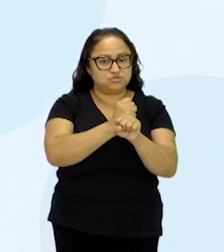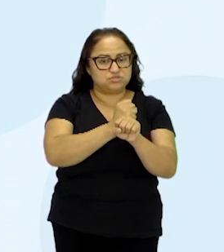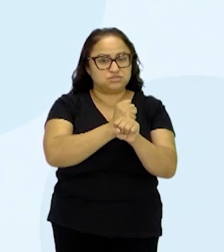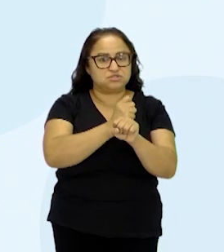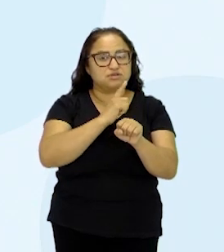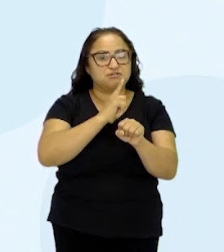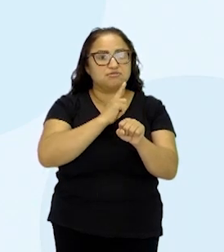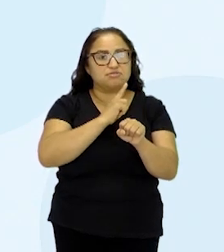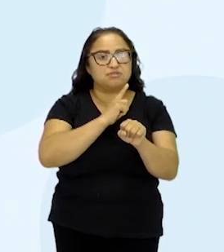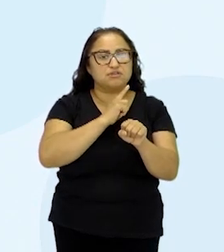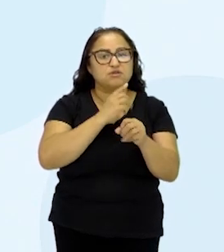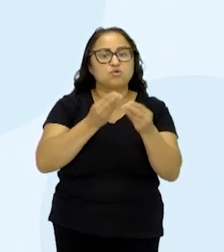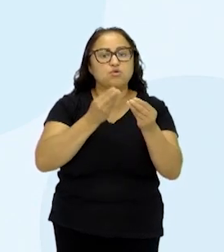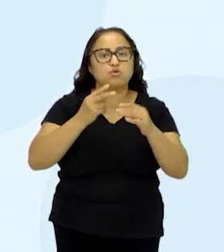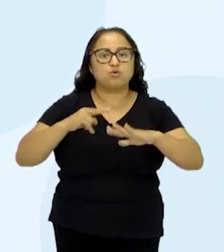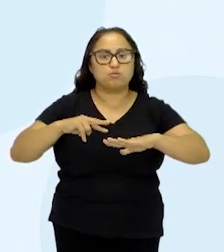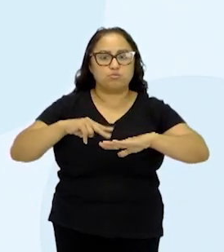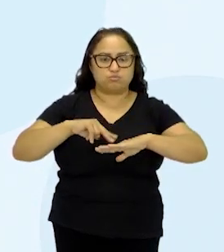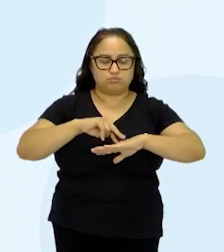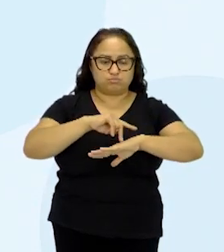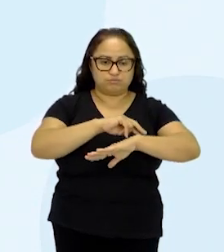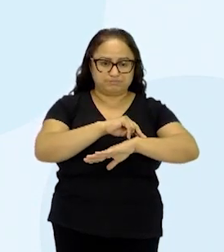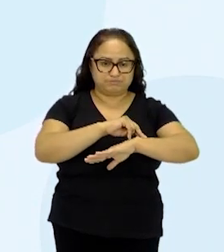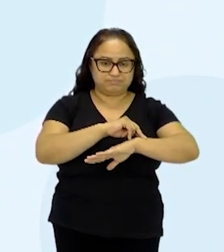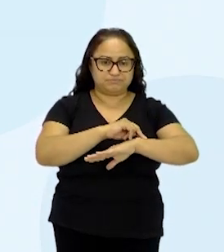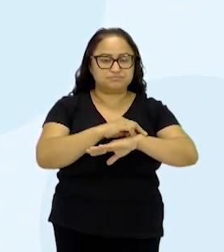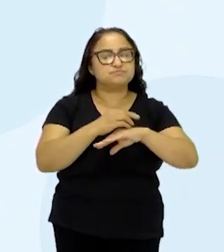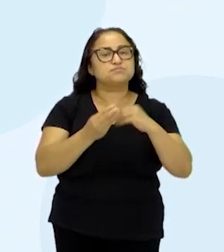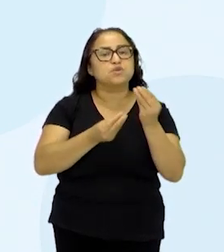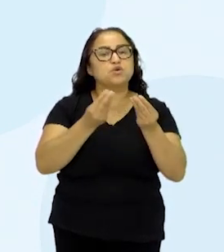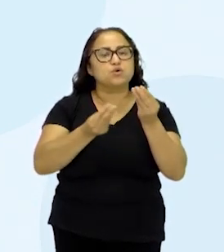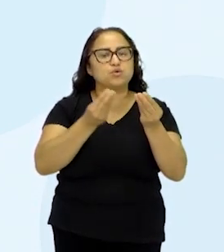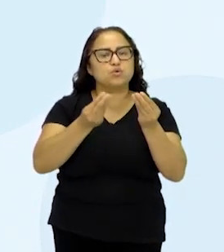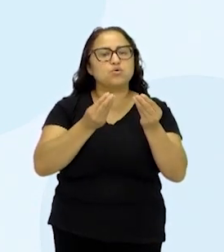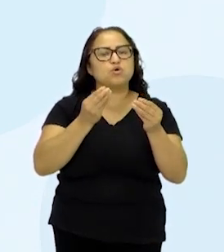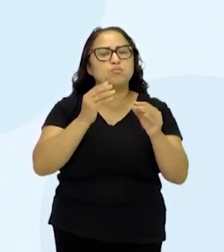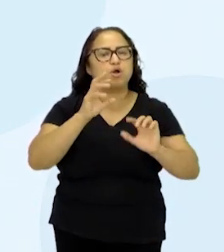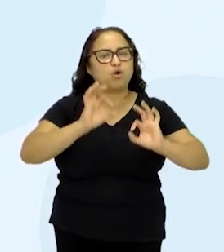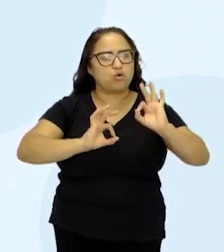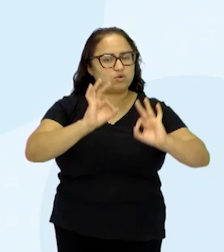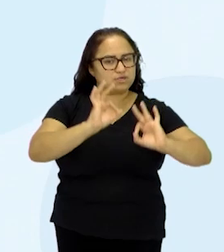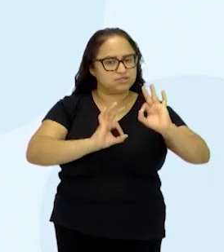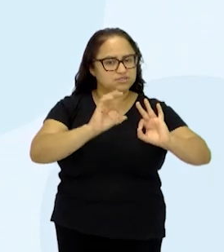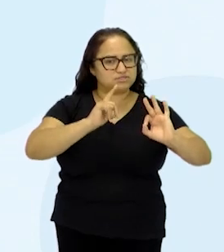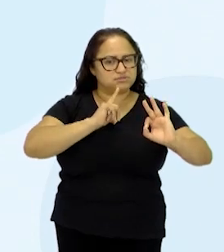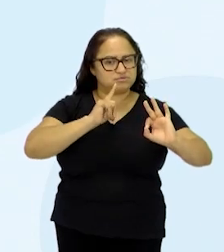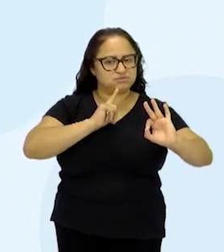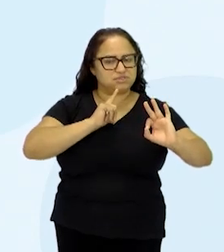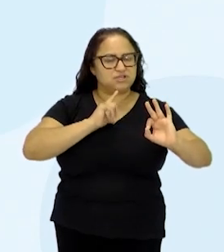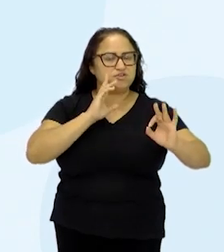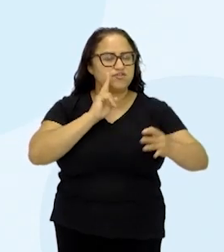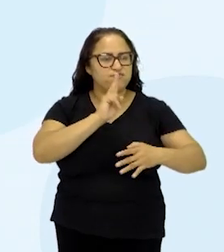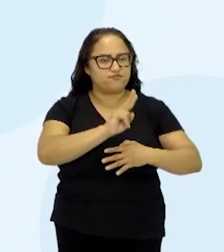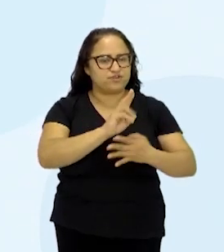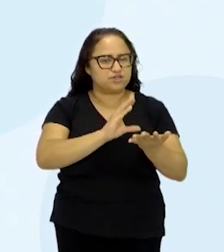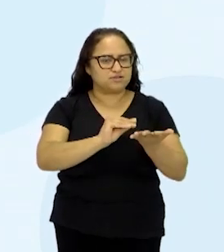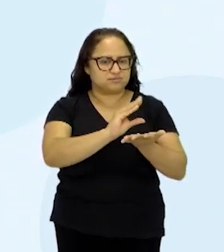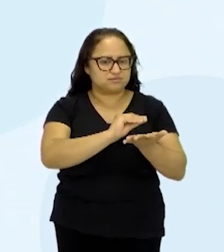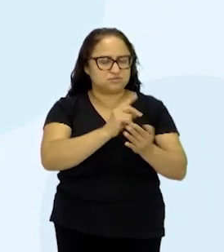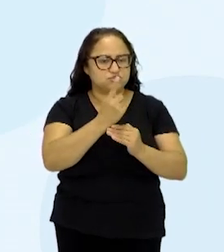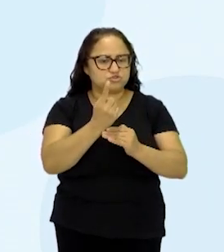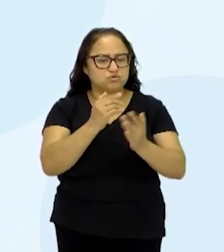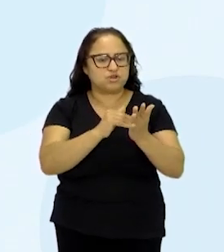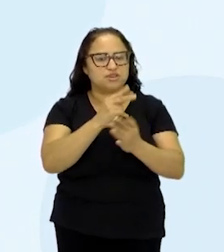nossa moda. Com os dados em ordem ou hall, Verifica-se que a leitura de 1 a 2